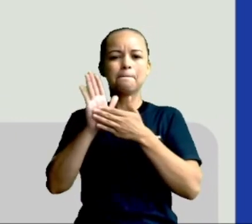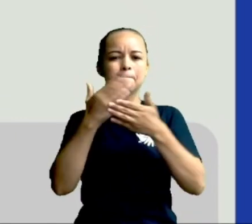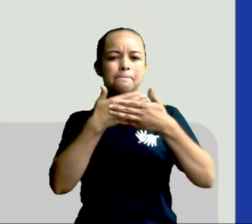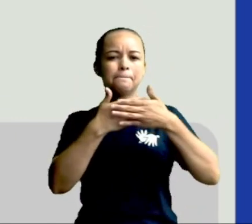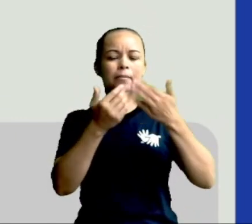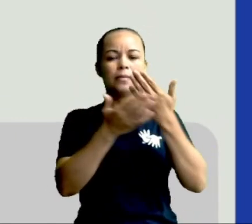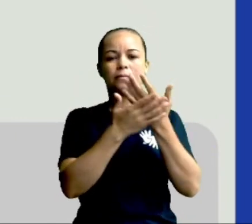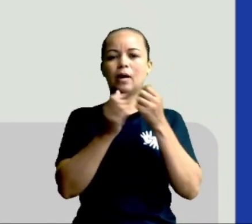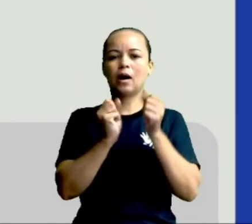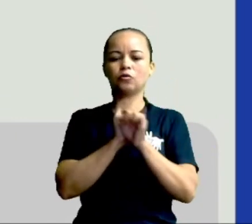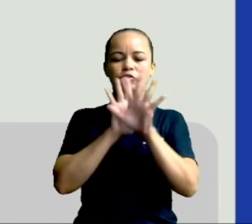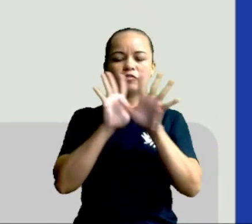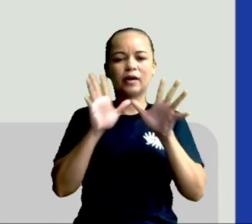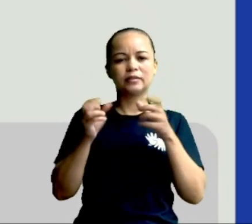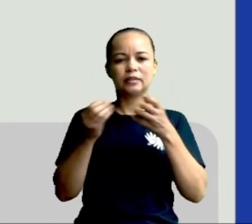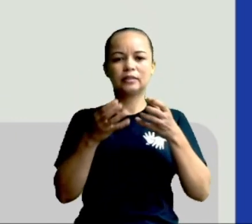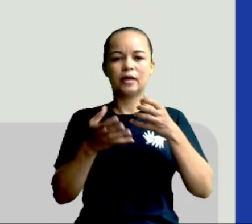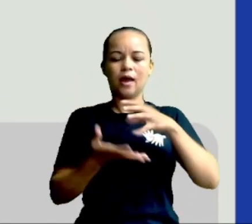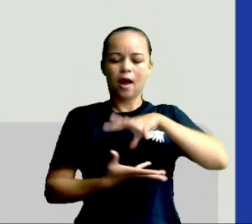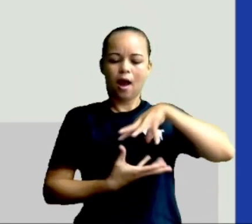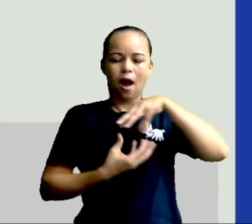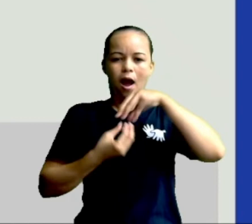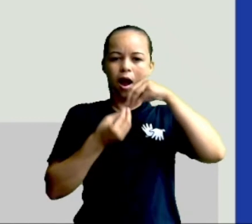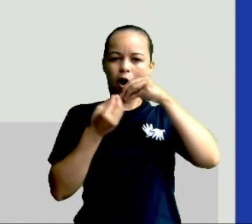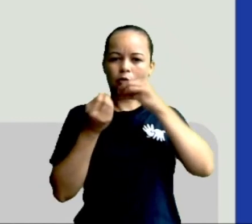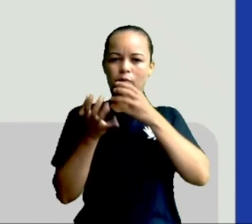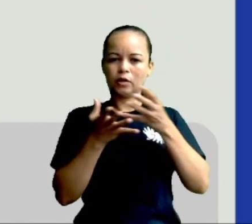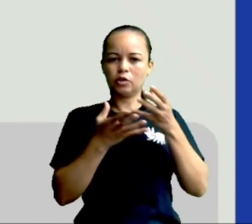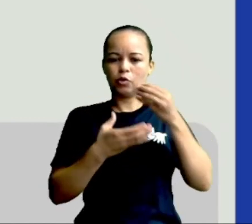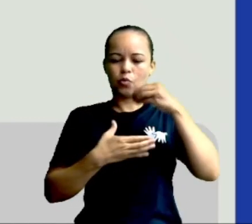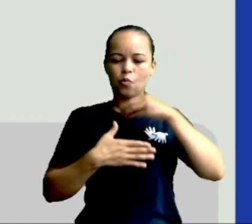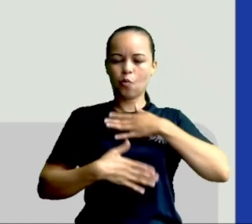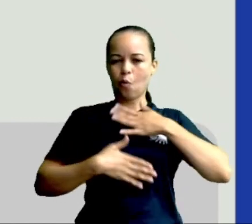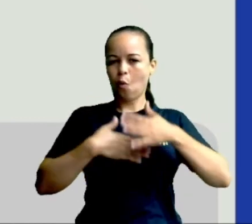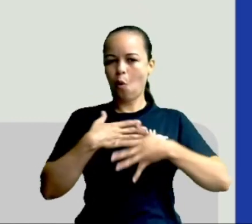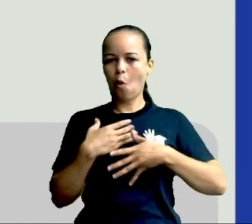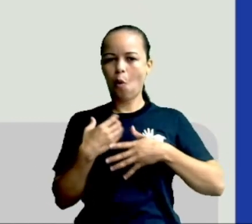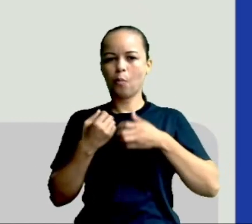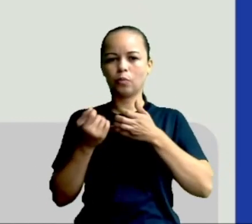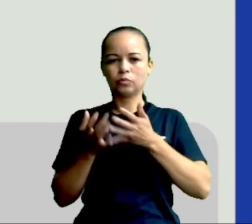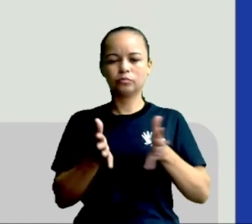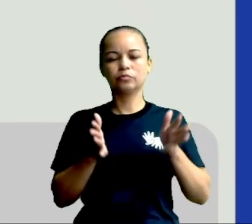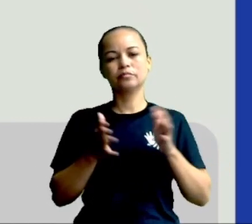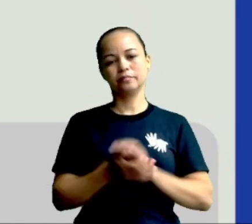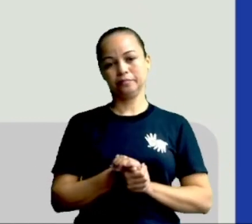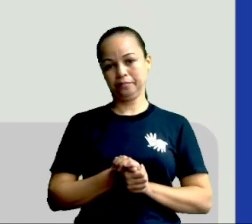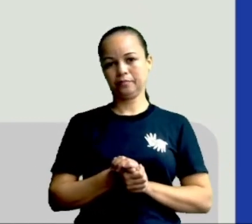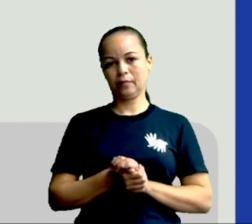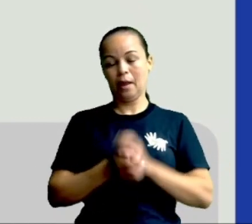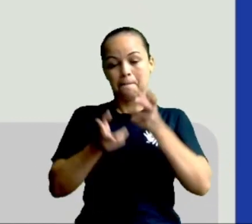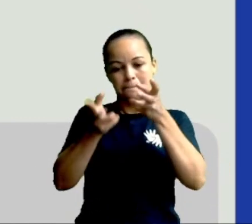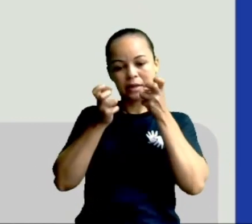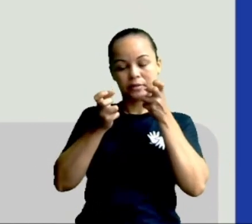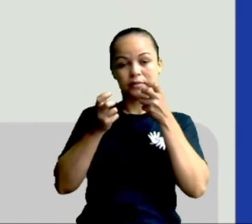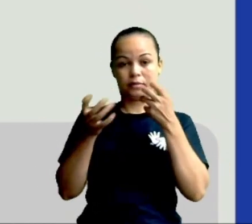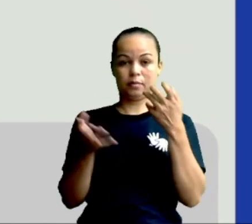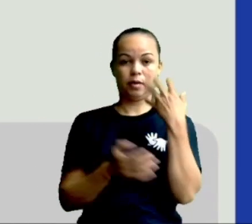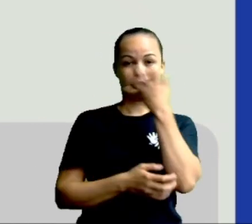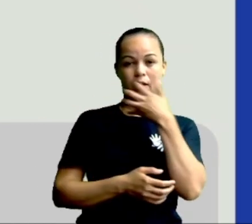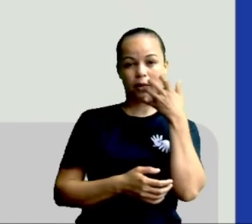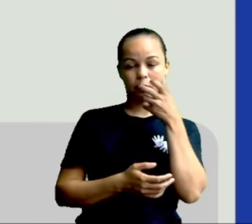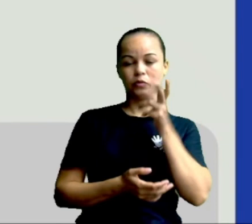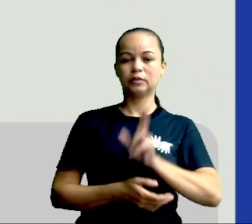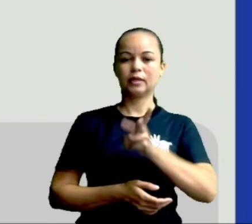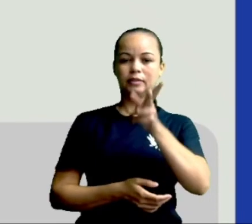vazias, ter a alma e o corpo nus. Percebam que é um trecho de uma música e que ele traz ali